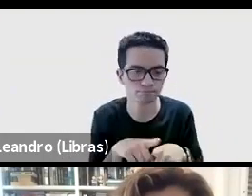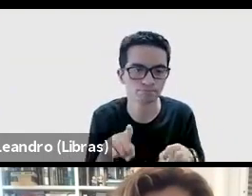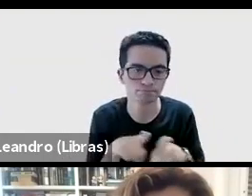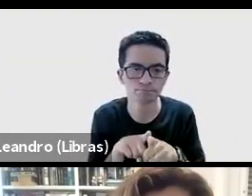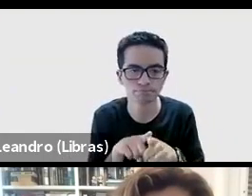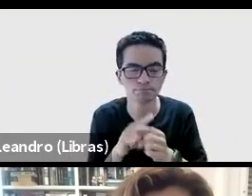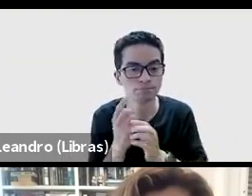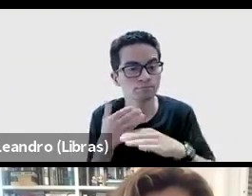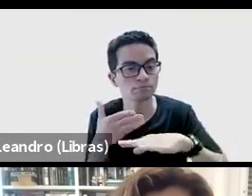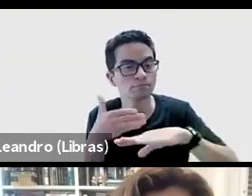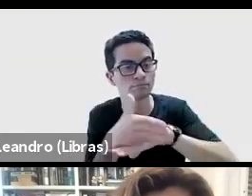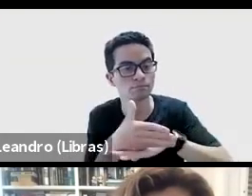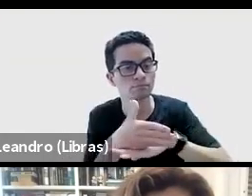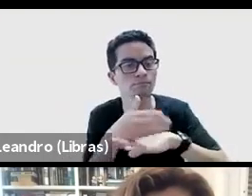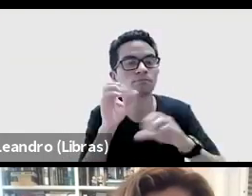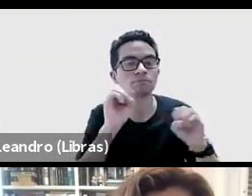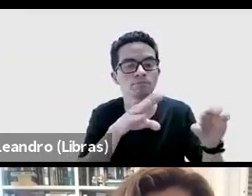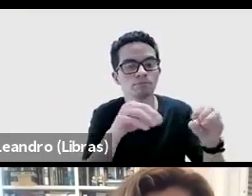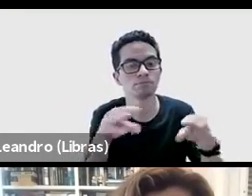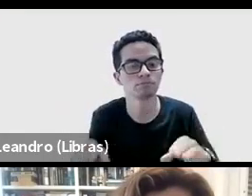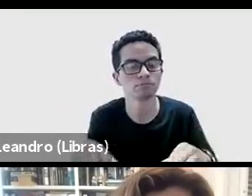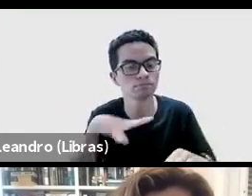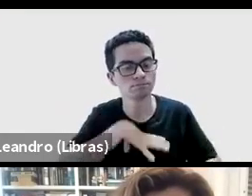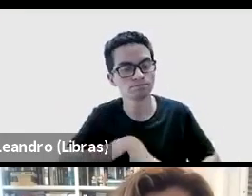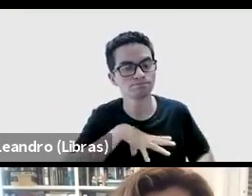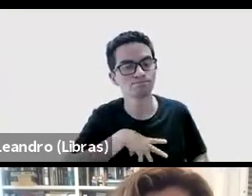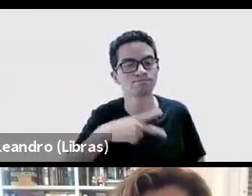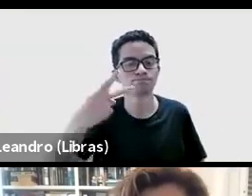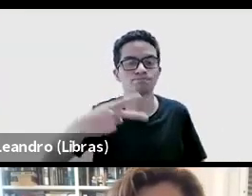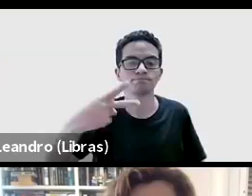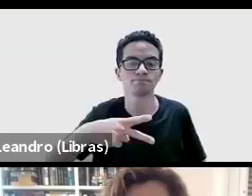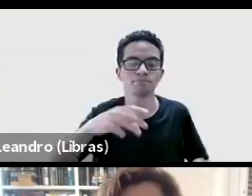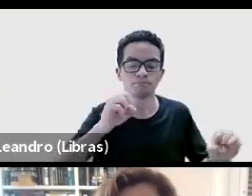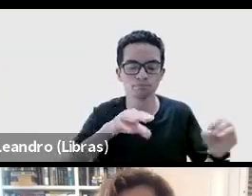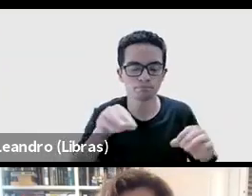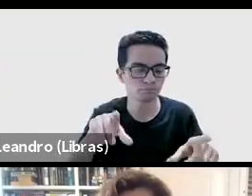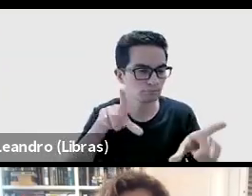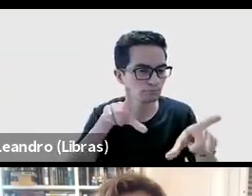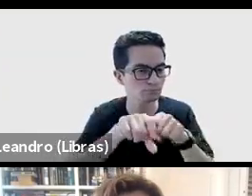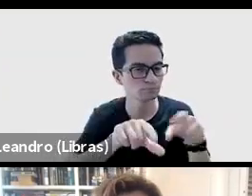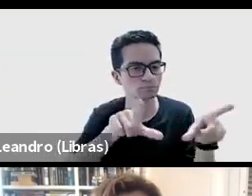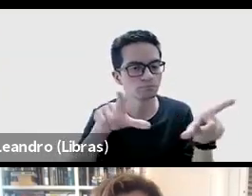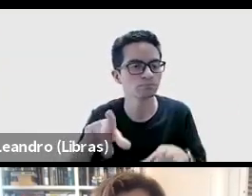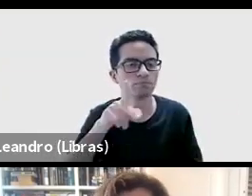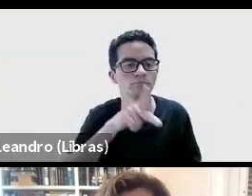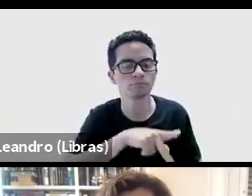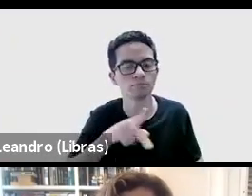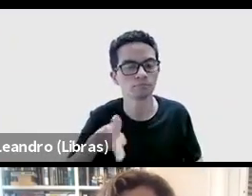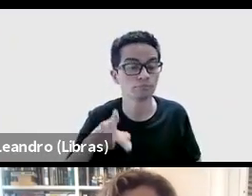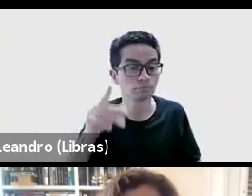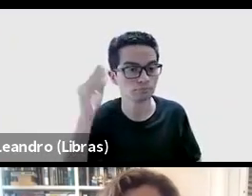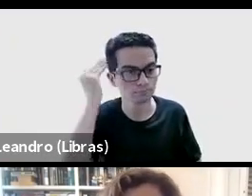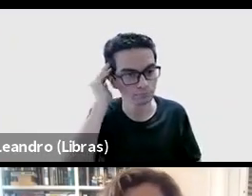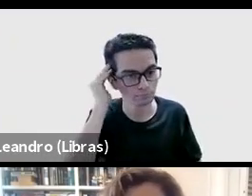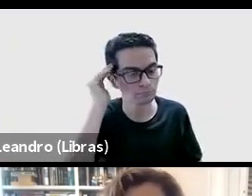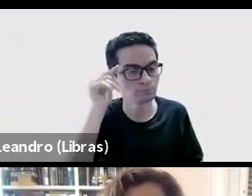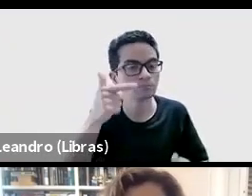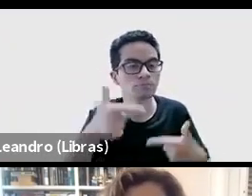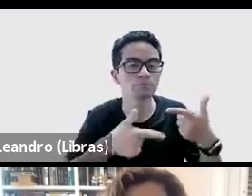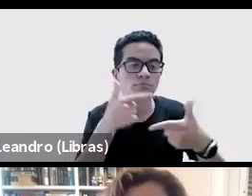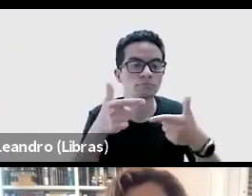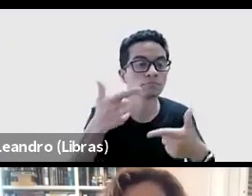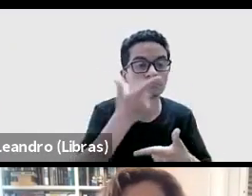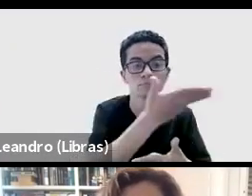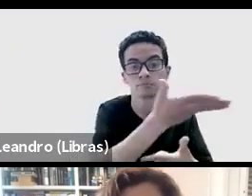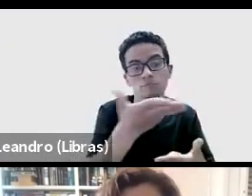de extensão, com ensino de português como língua adicional, com formação de professores, trabalhando com essas questões. E mais